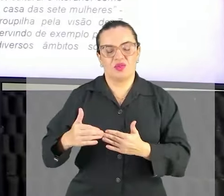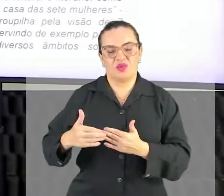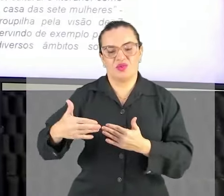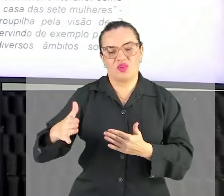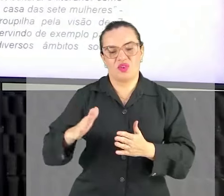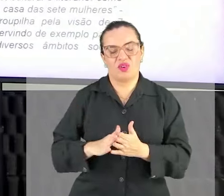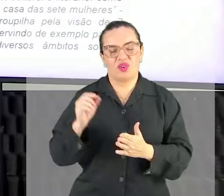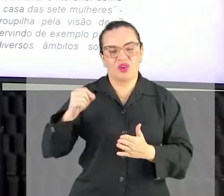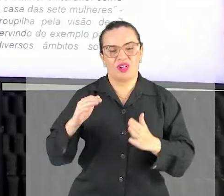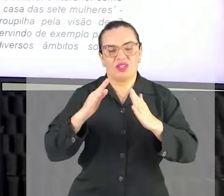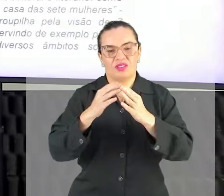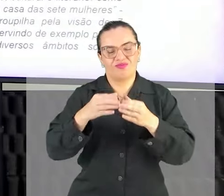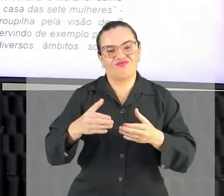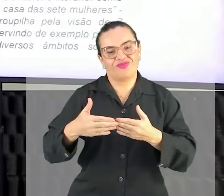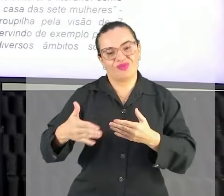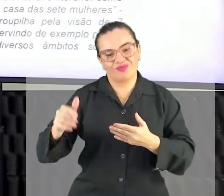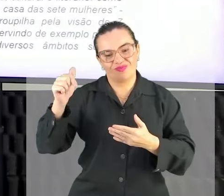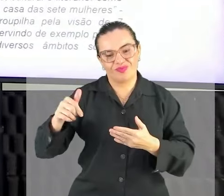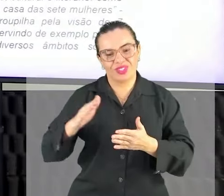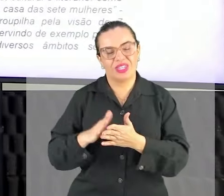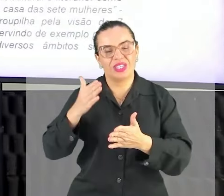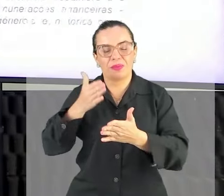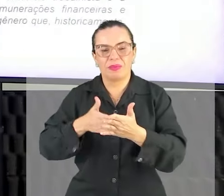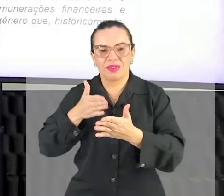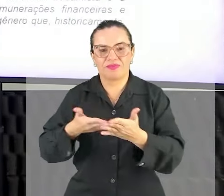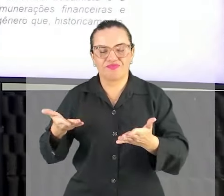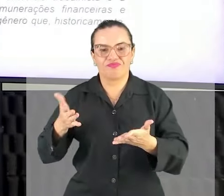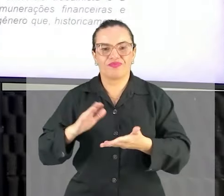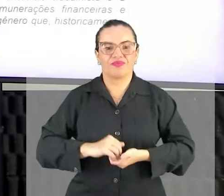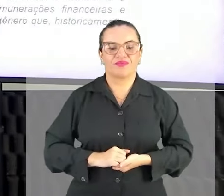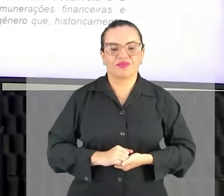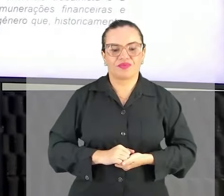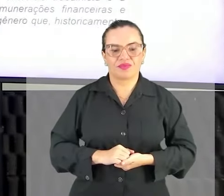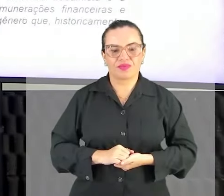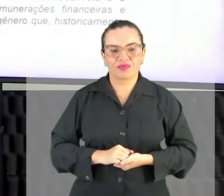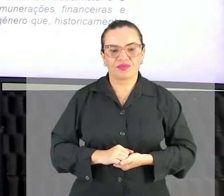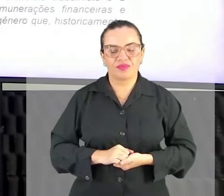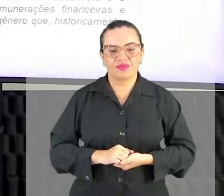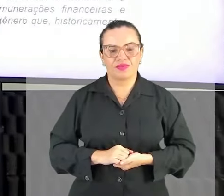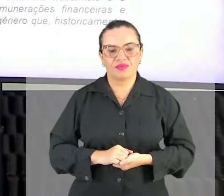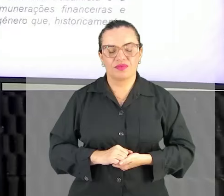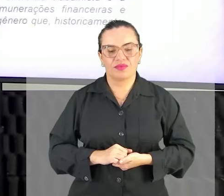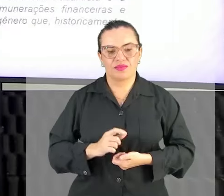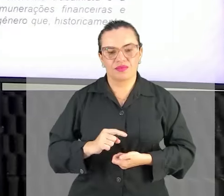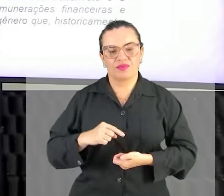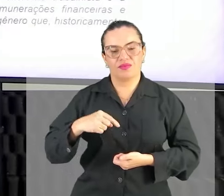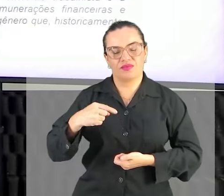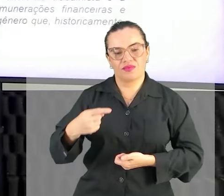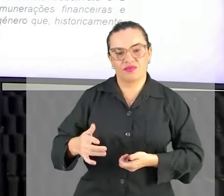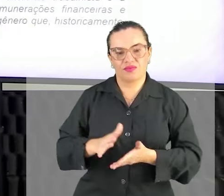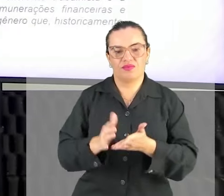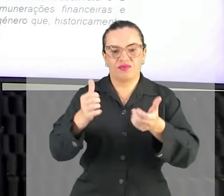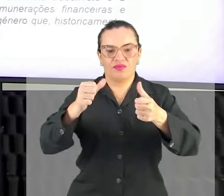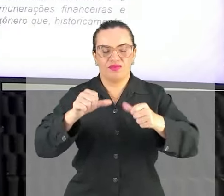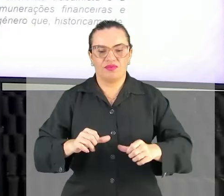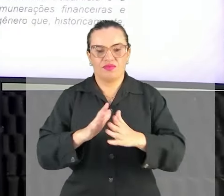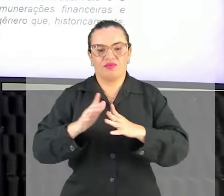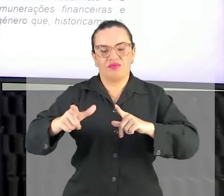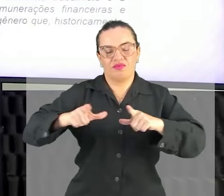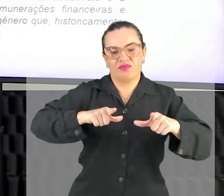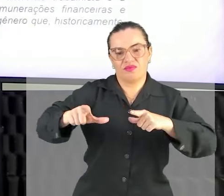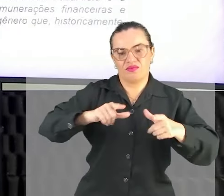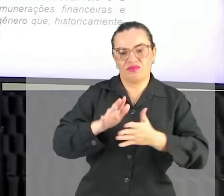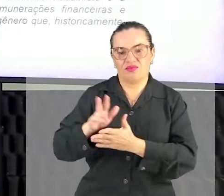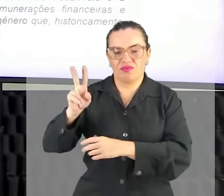Ok? Tudo bonitinho, tudo certo, vamos para o próximo. Além disso, ó, a precarização do trabalho